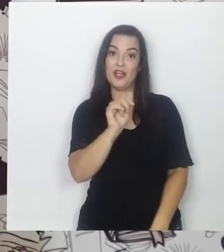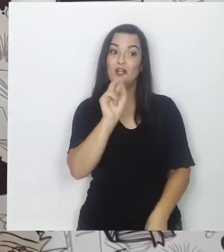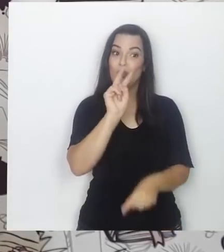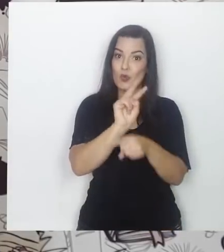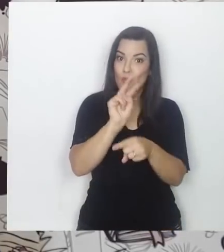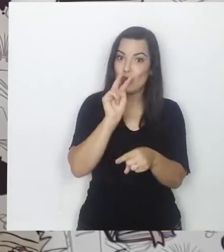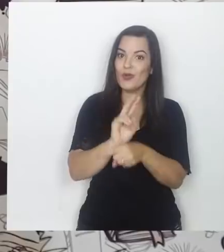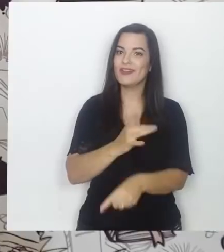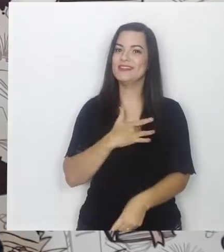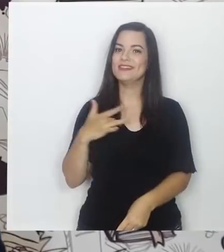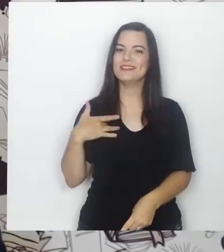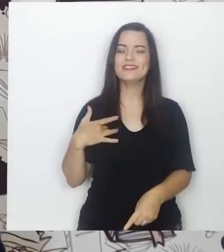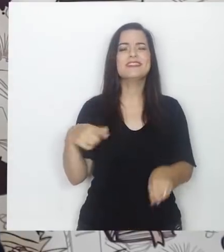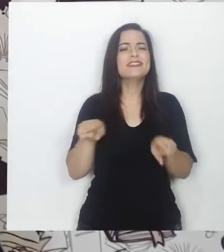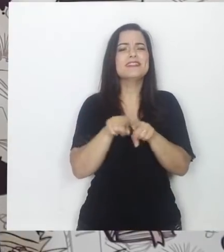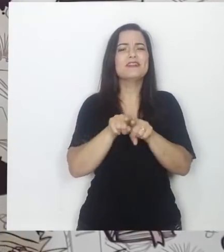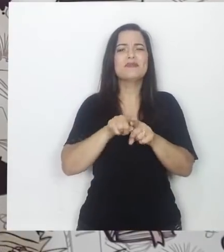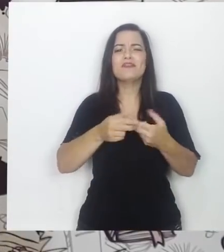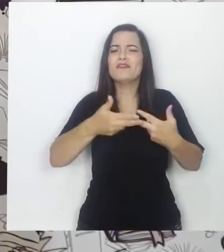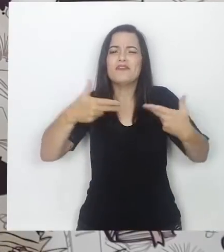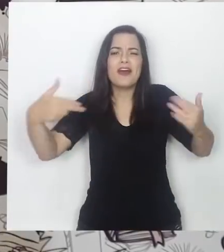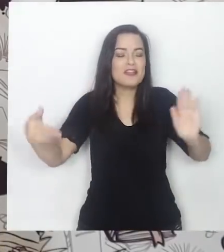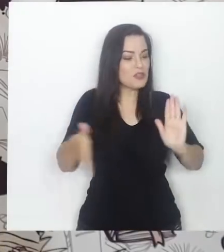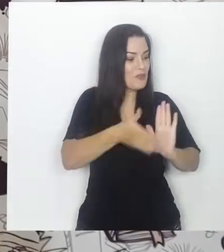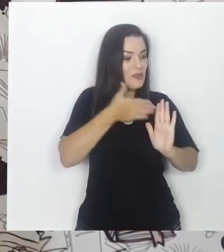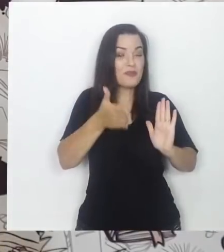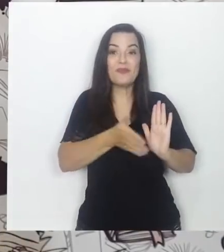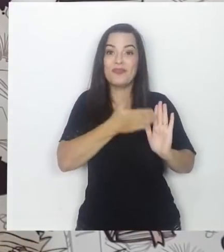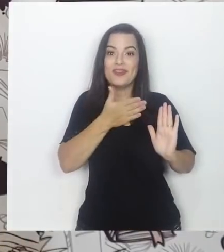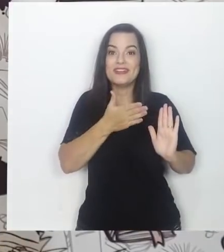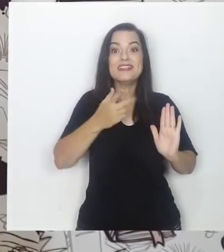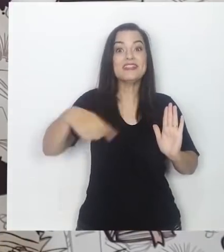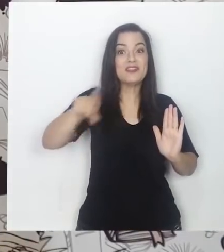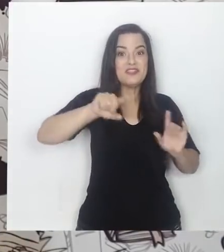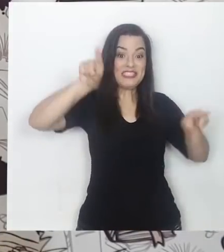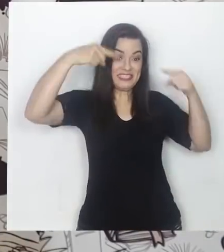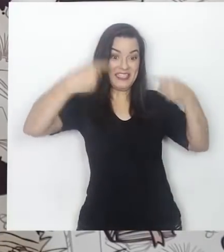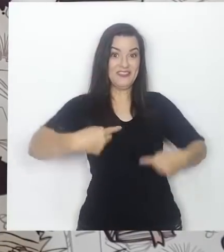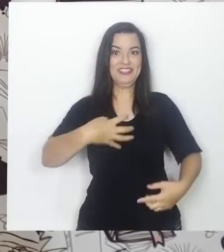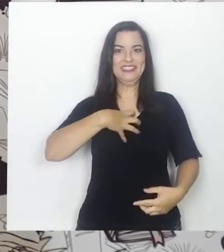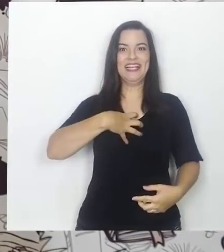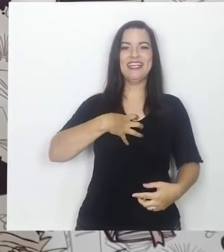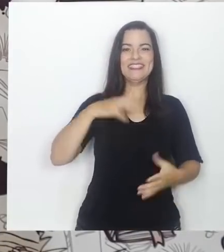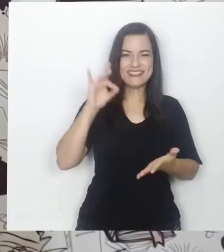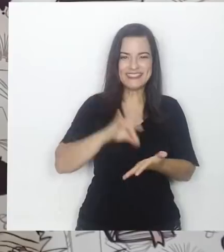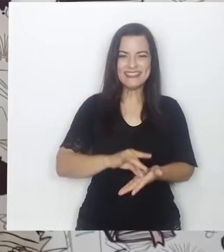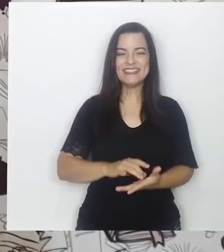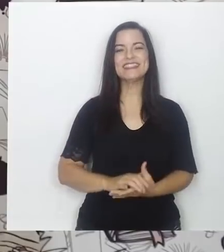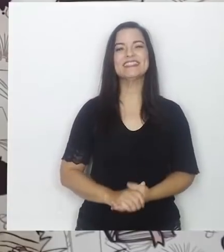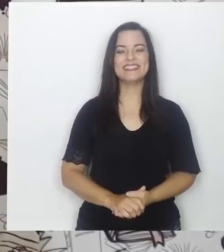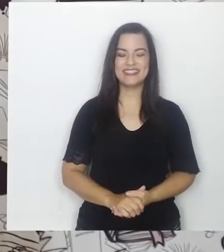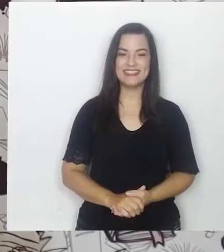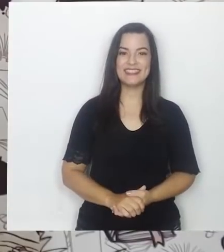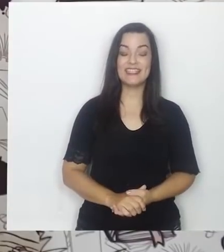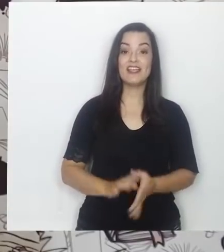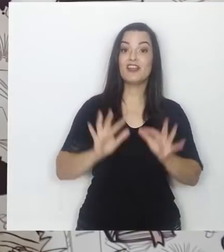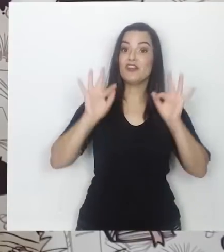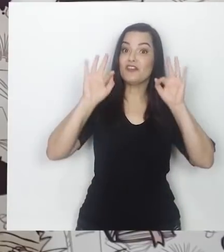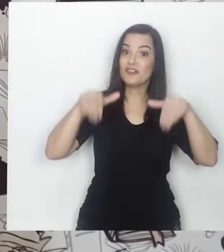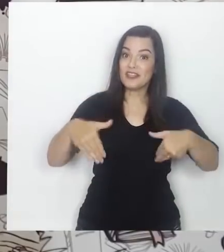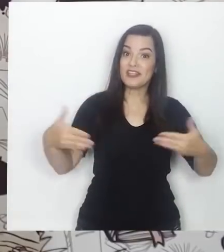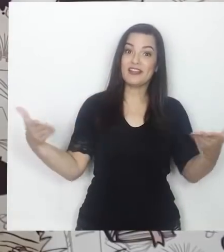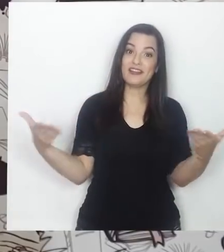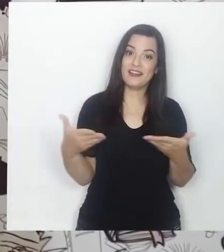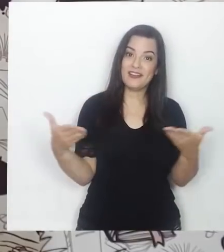com muitas propostas que foram bem desafiadoras para vocês, eu tenho certeza disso. E para